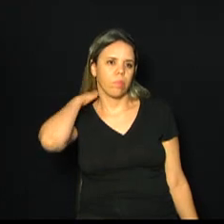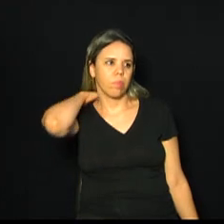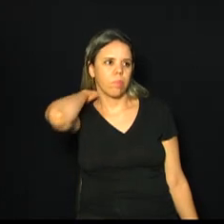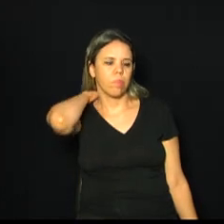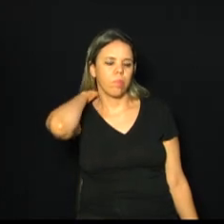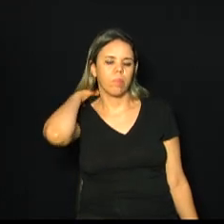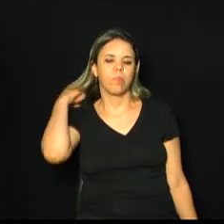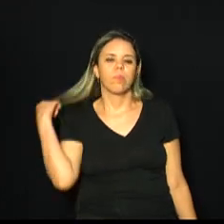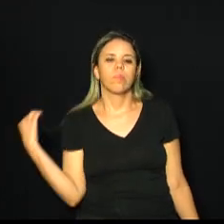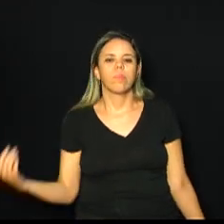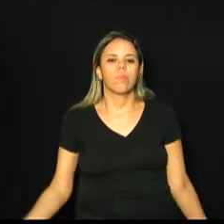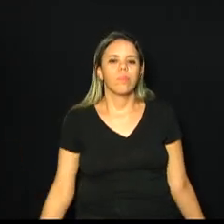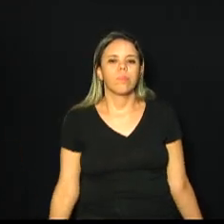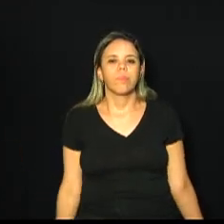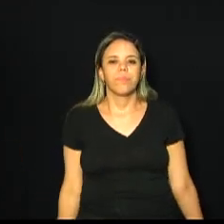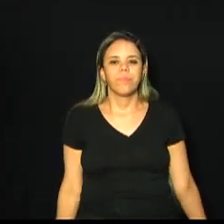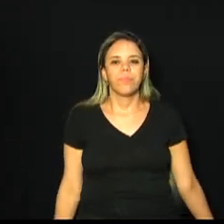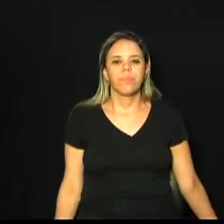Desculpe.